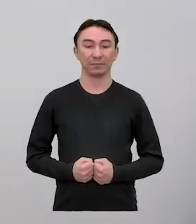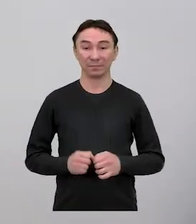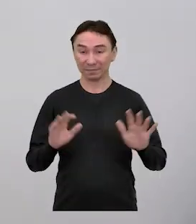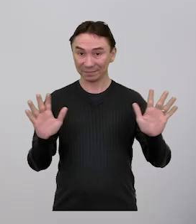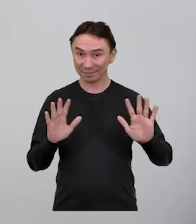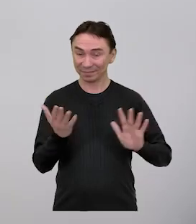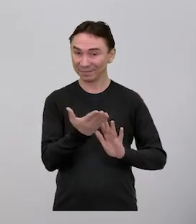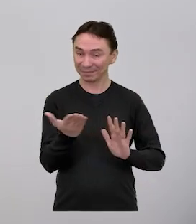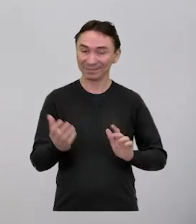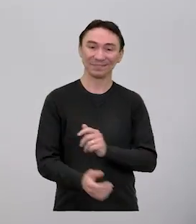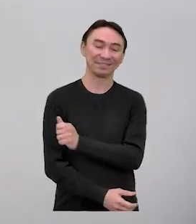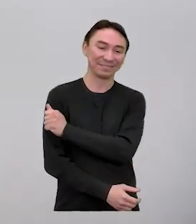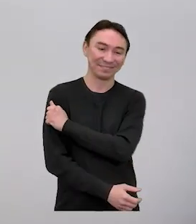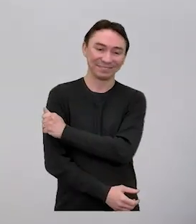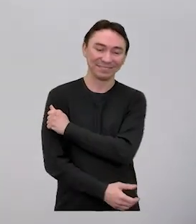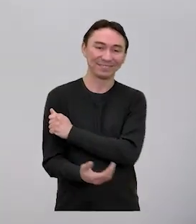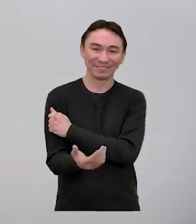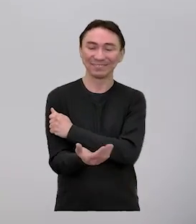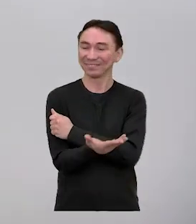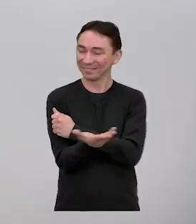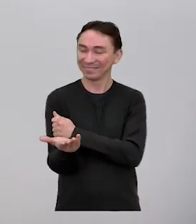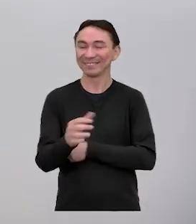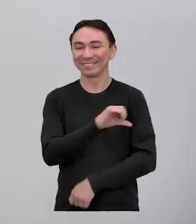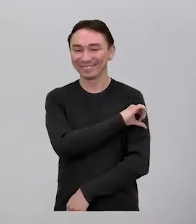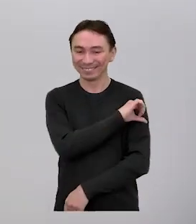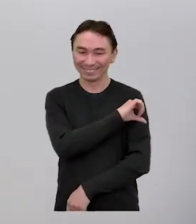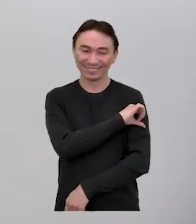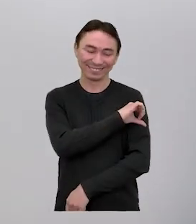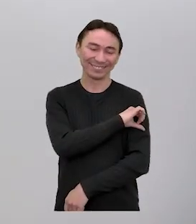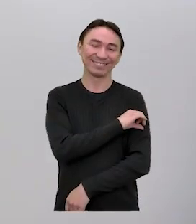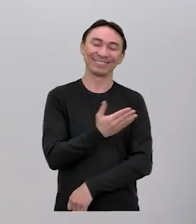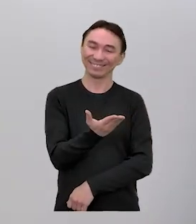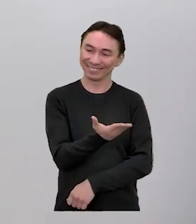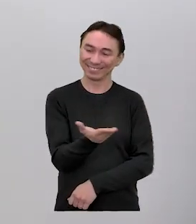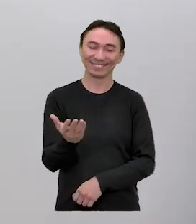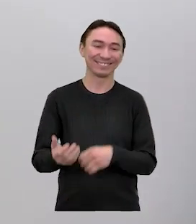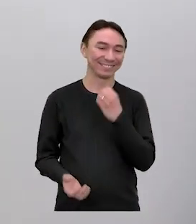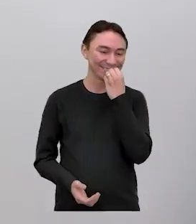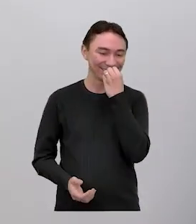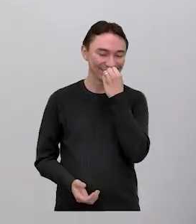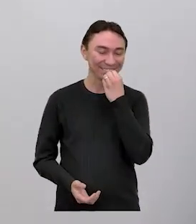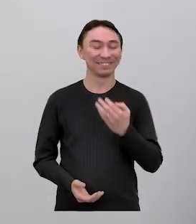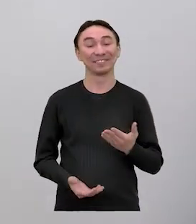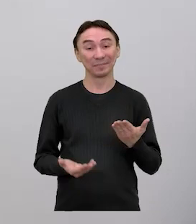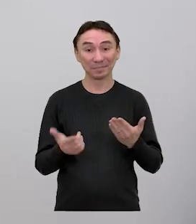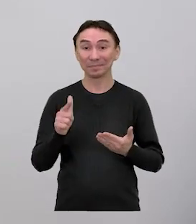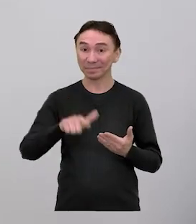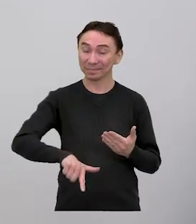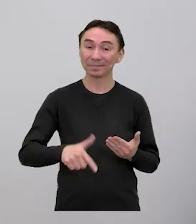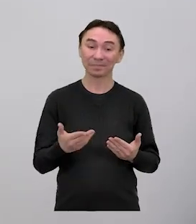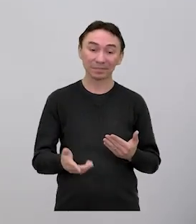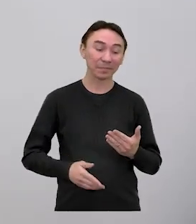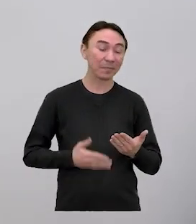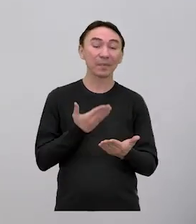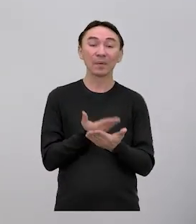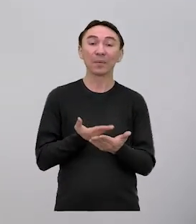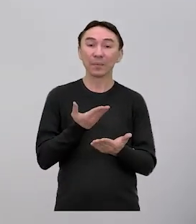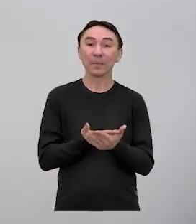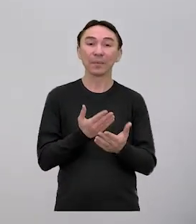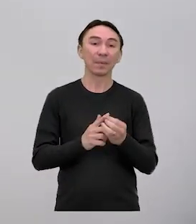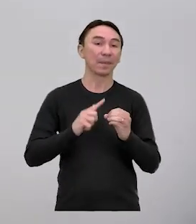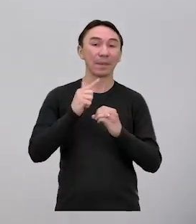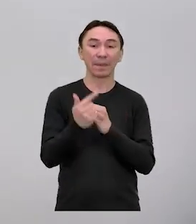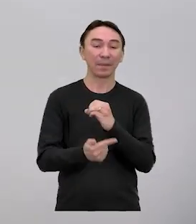Olá, estudantes do 9º ano do ensino fundamental, anos finais. Sejam bem-vindos a mais uma aula de geografia aqui no Centro